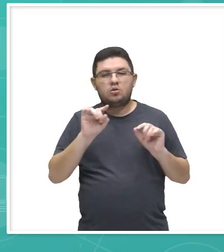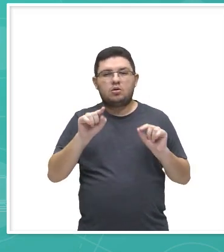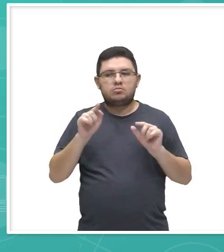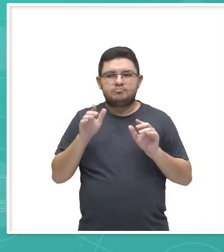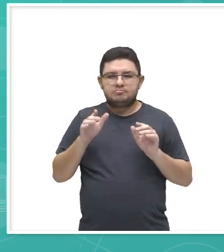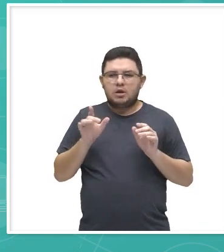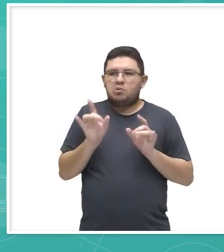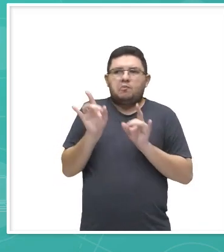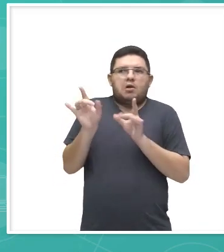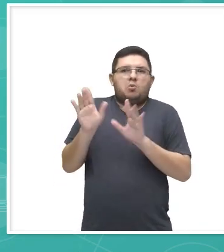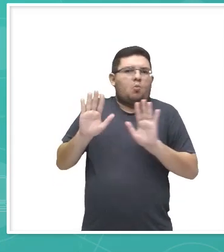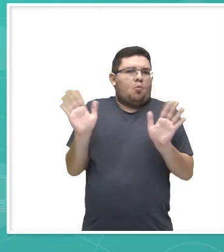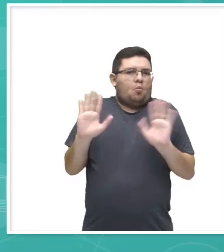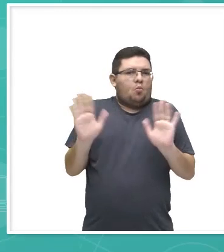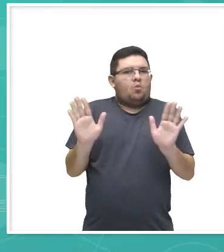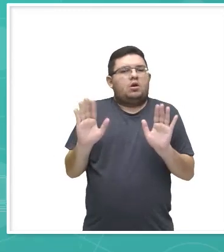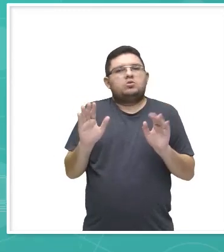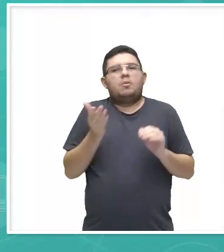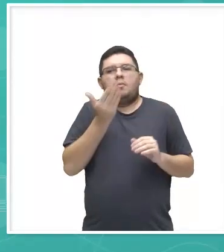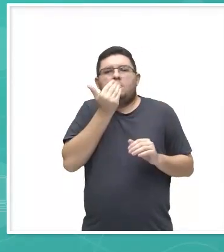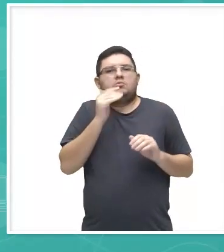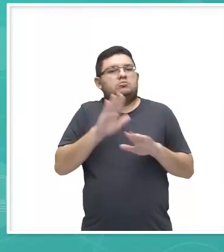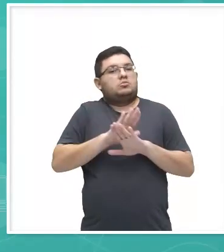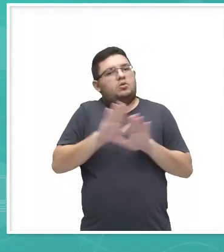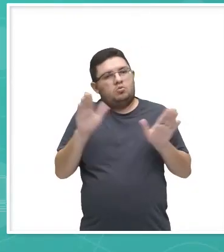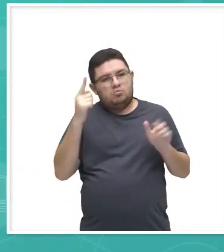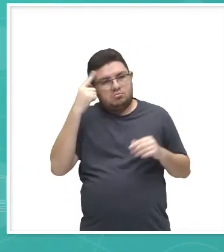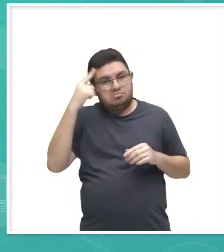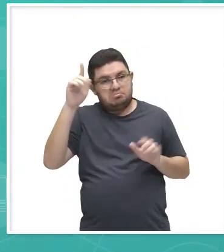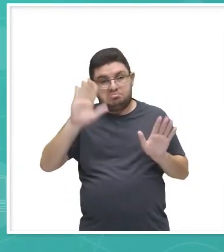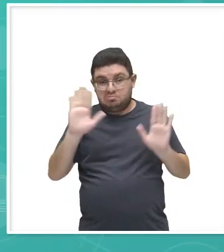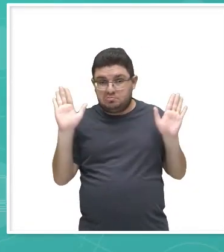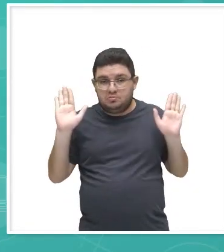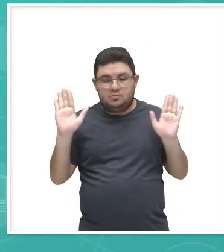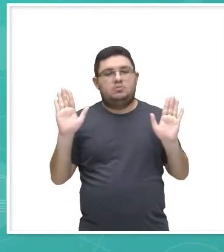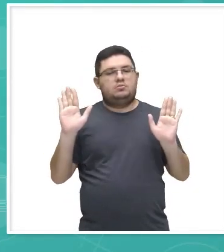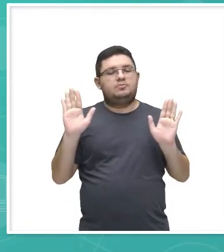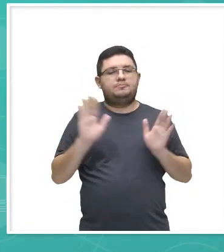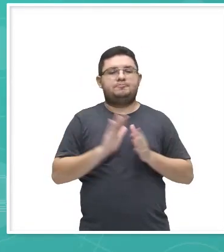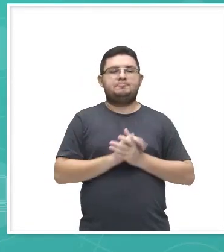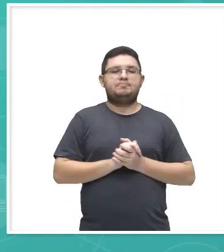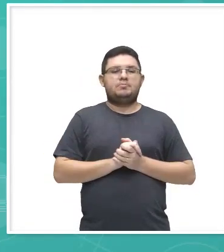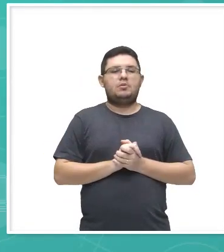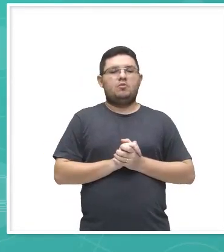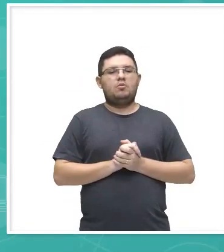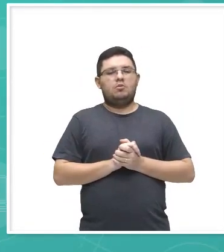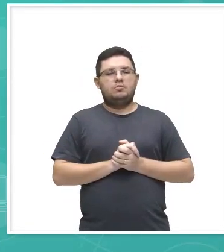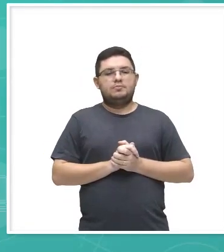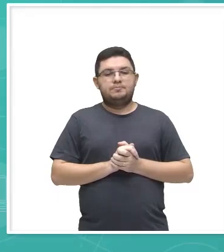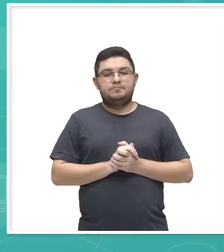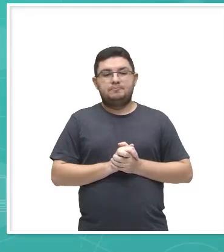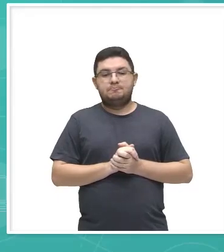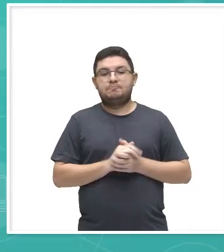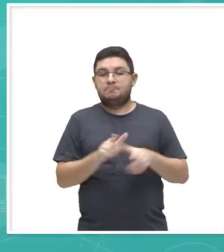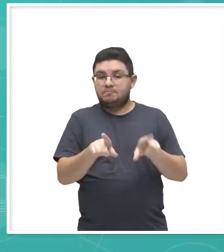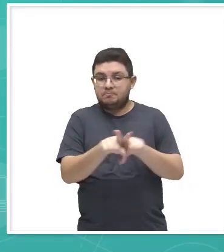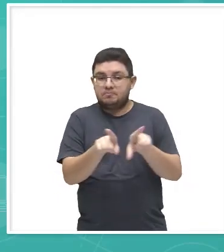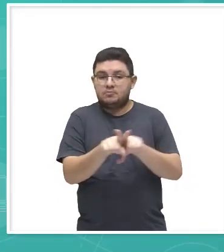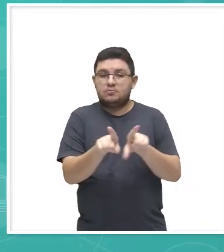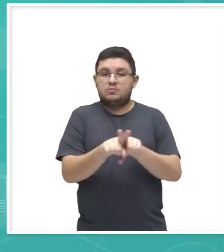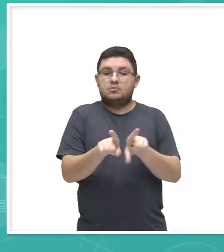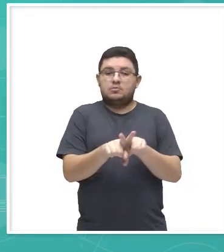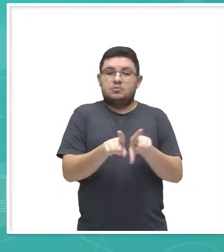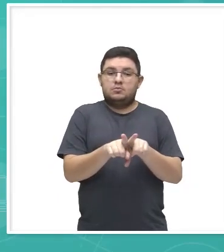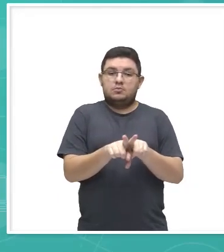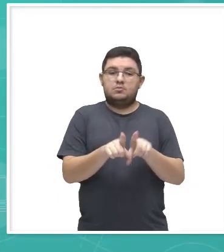de subsistência, né? Que você está cultivando ali para o seu próprio consumo. Aí temos também a